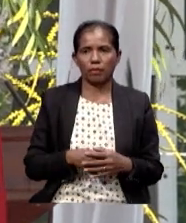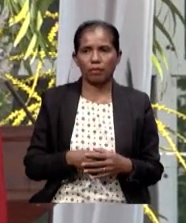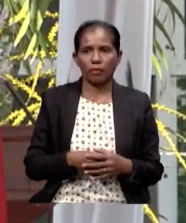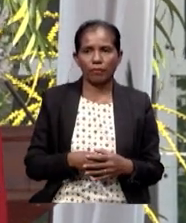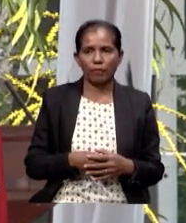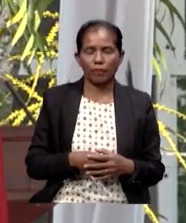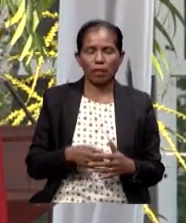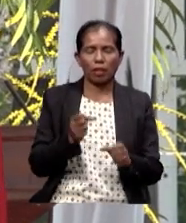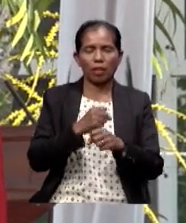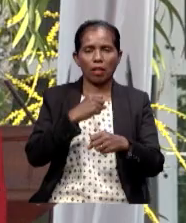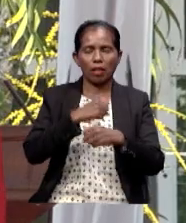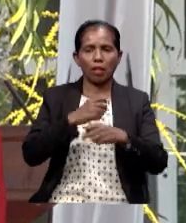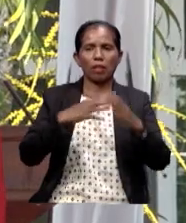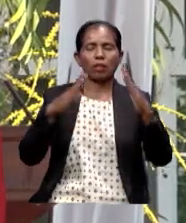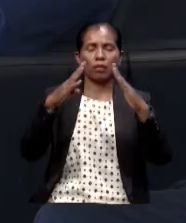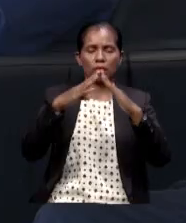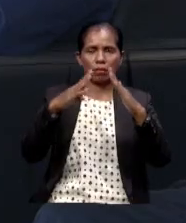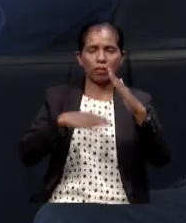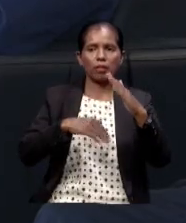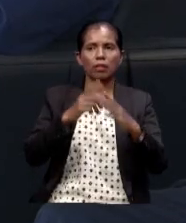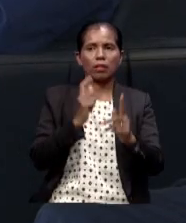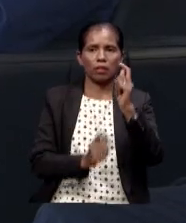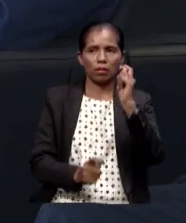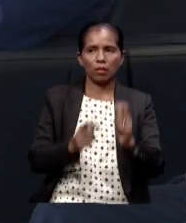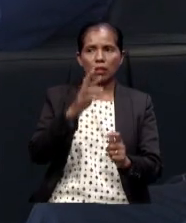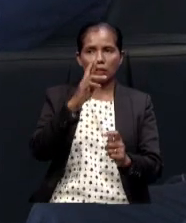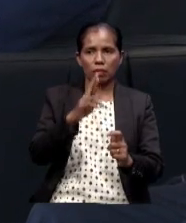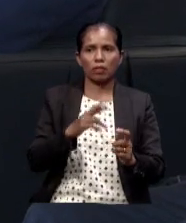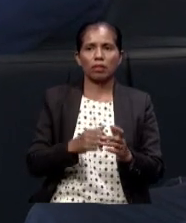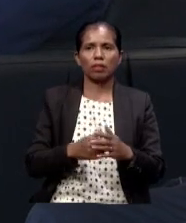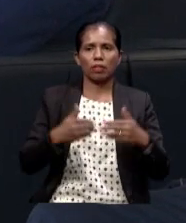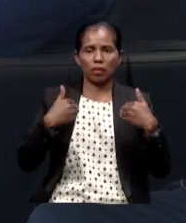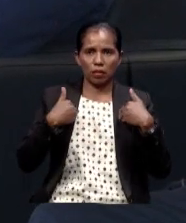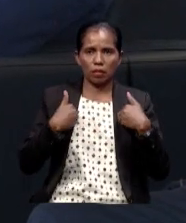construção e daí a Tribunal Recurso Niam, nesse e a